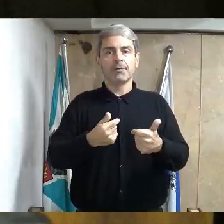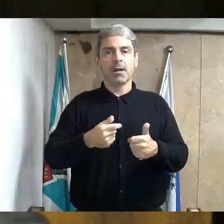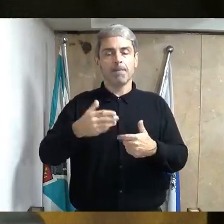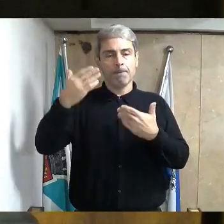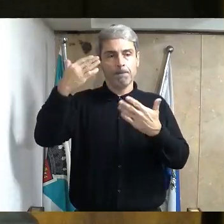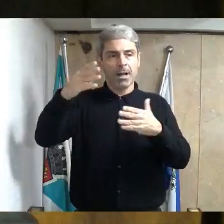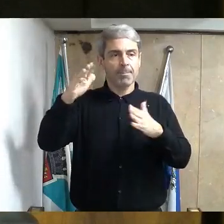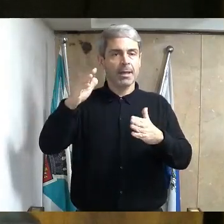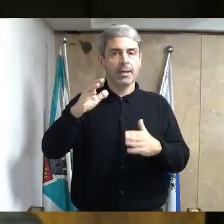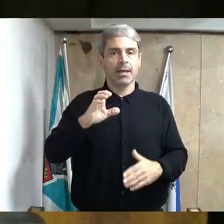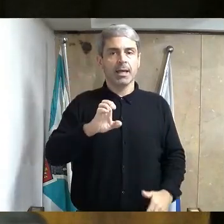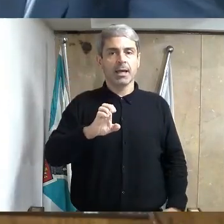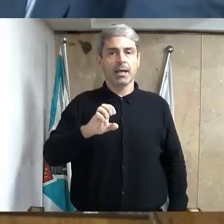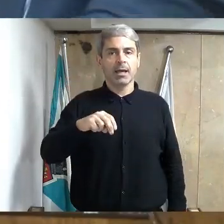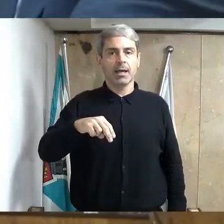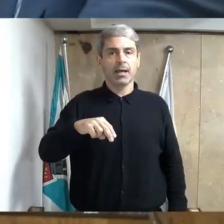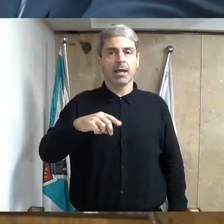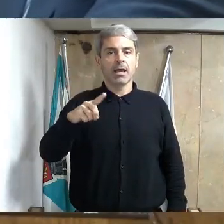Deus te abençoe.